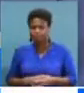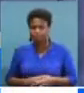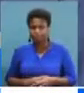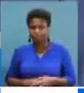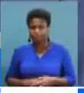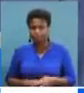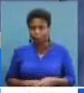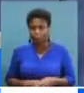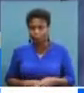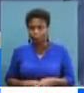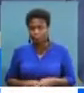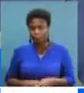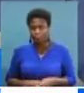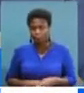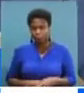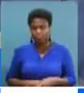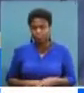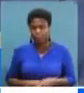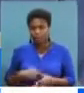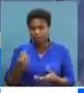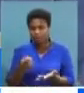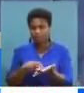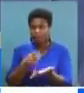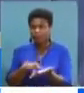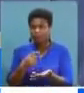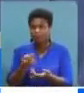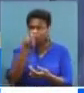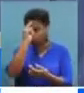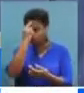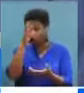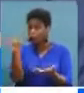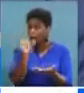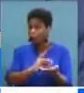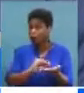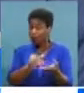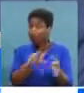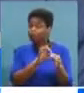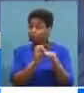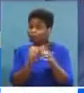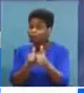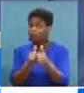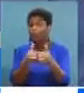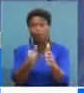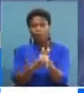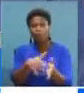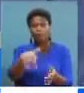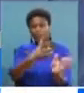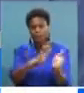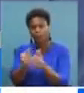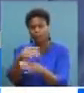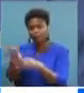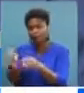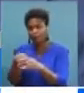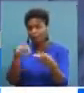des actions conjugadas. São necessários esforços conjugados e concertados de todas as partes envolvidas